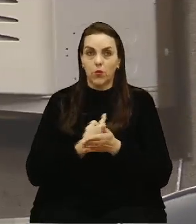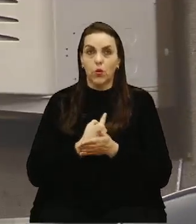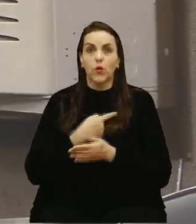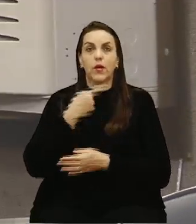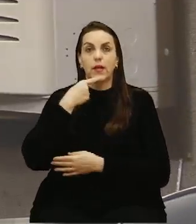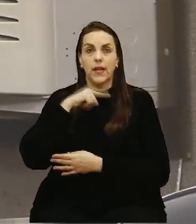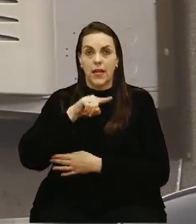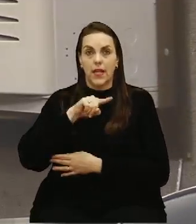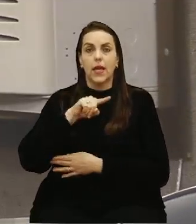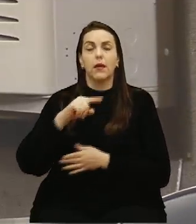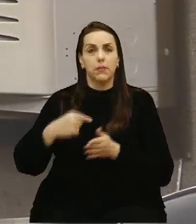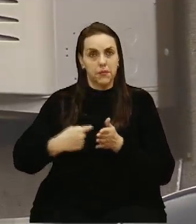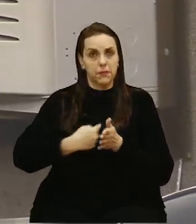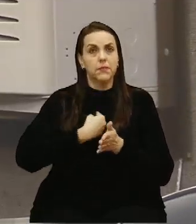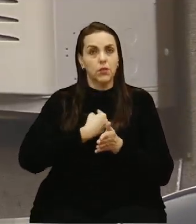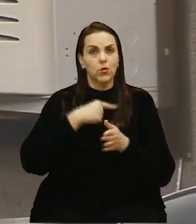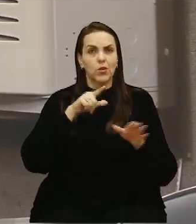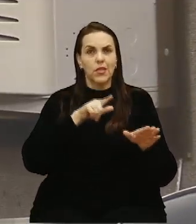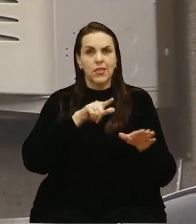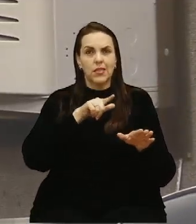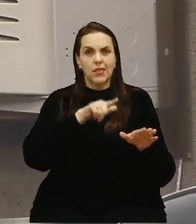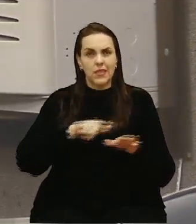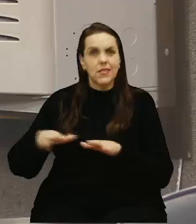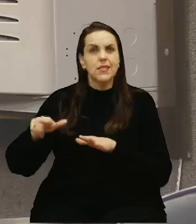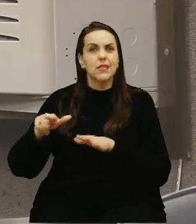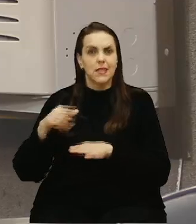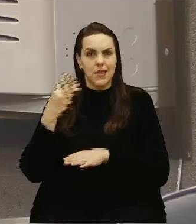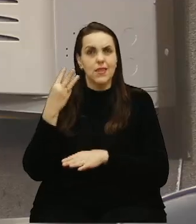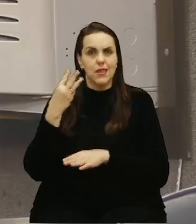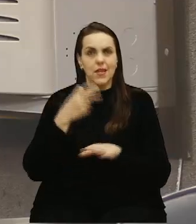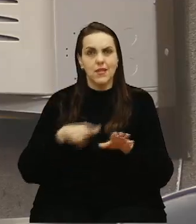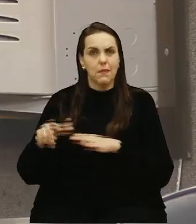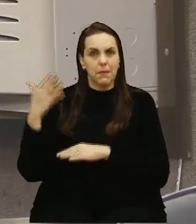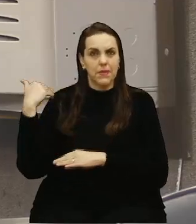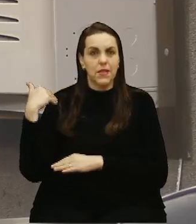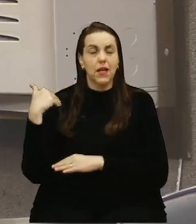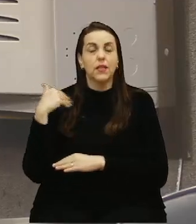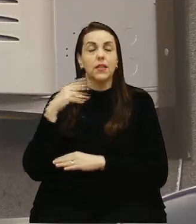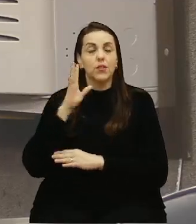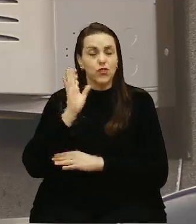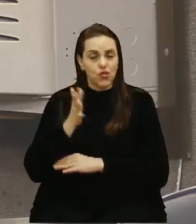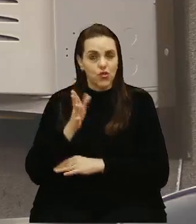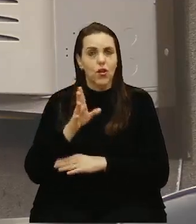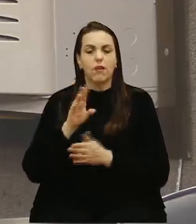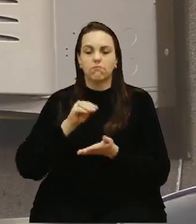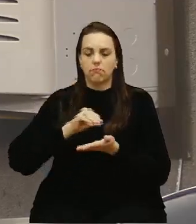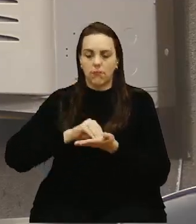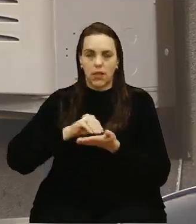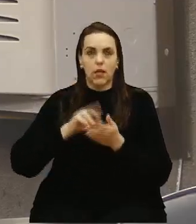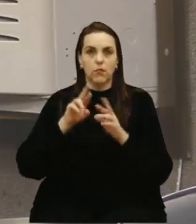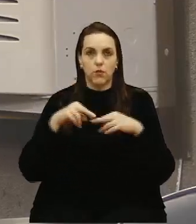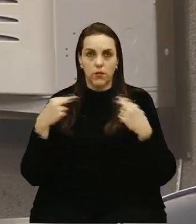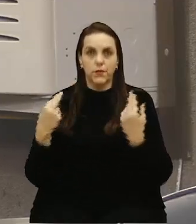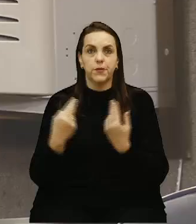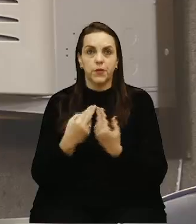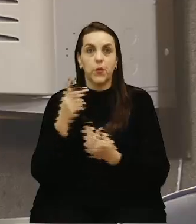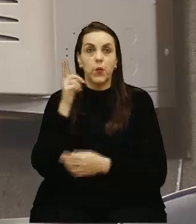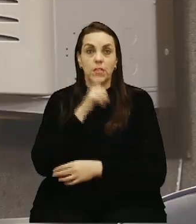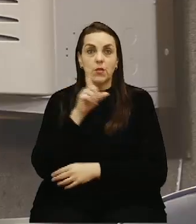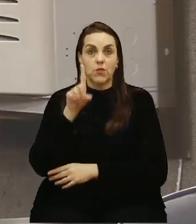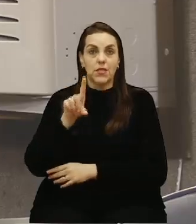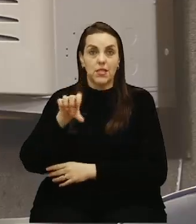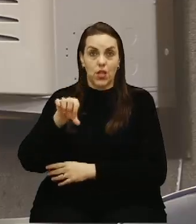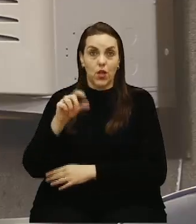vereador Caleb me questionou na semana retrasada, né? E sim, a gente vai fazer essa reunião, já está marcada, a gente conseguiu para o dia